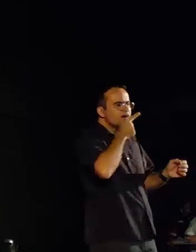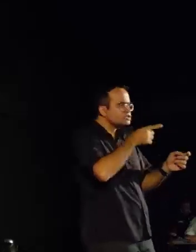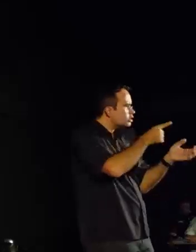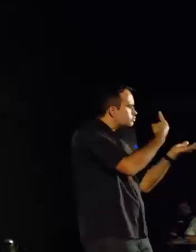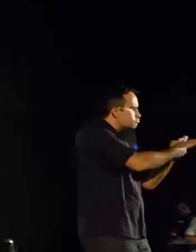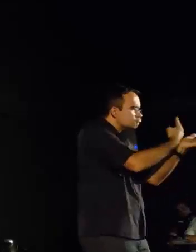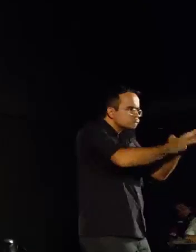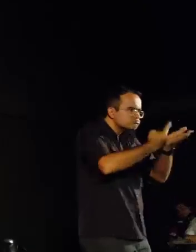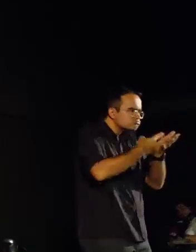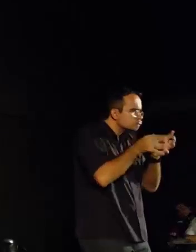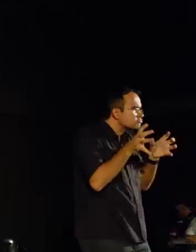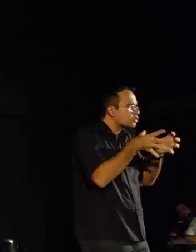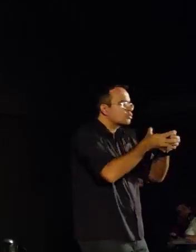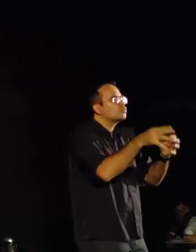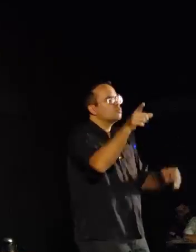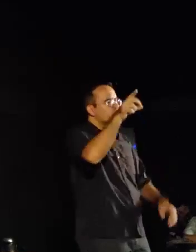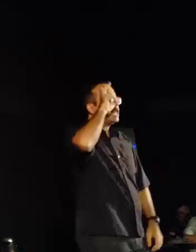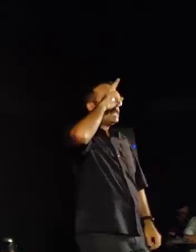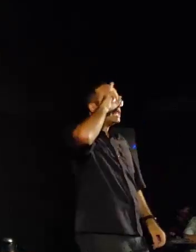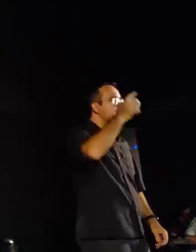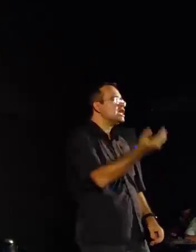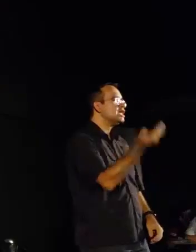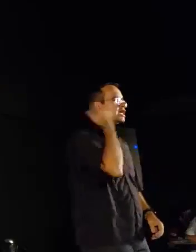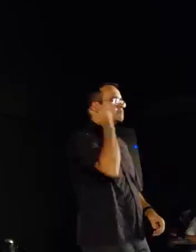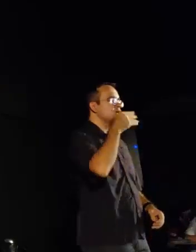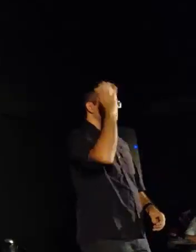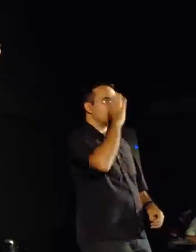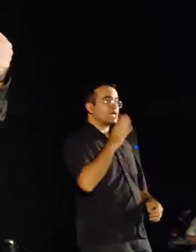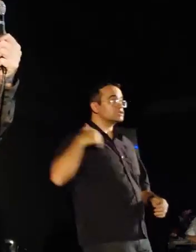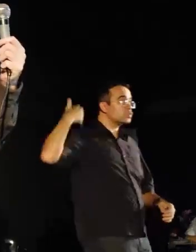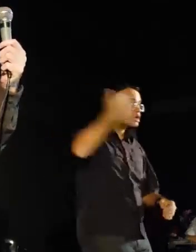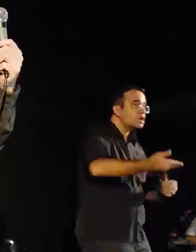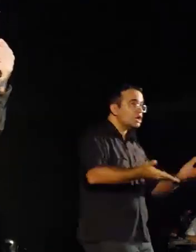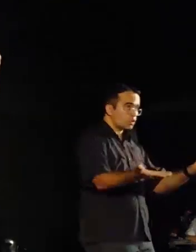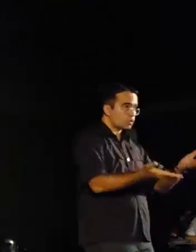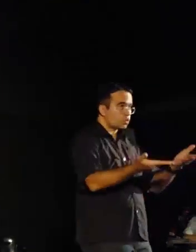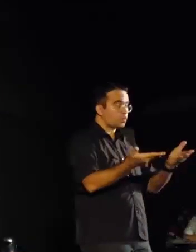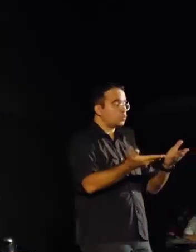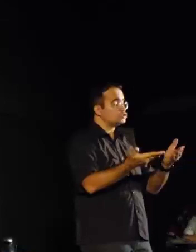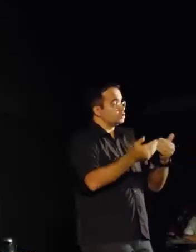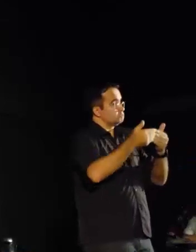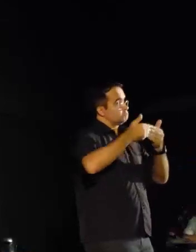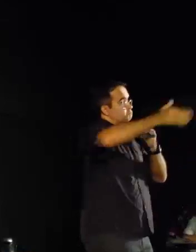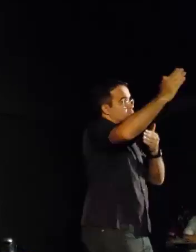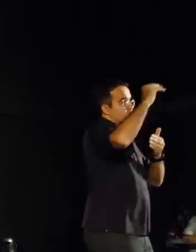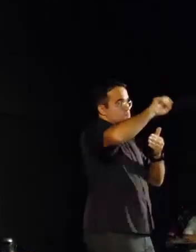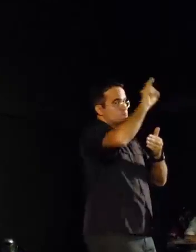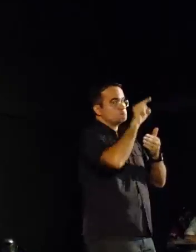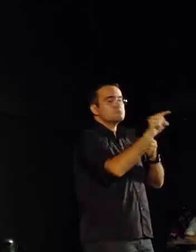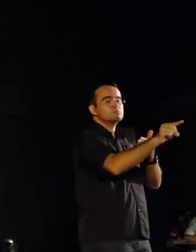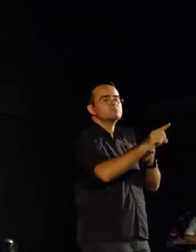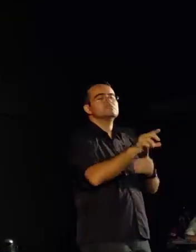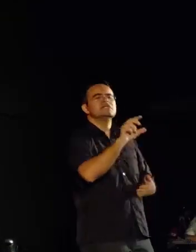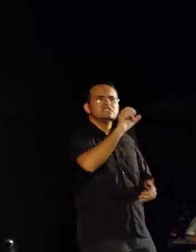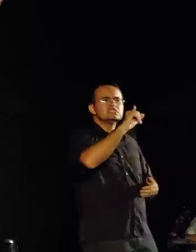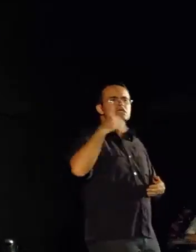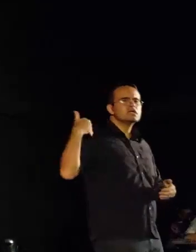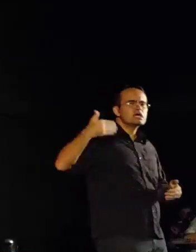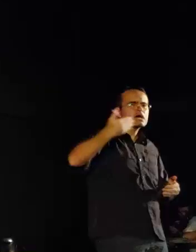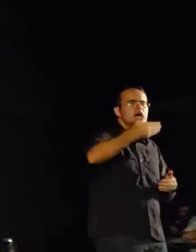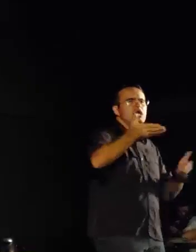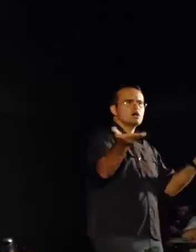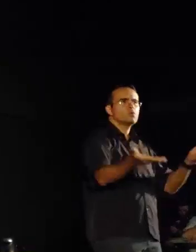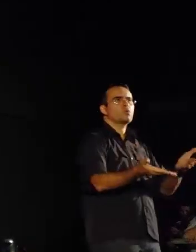Brasil. Por exemplo, vejam que coisa, bem, até hoje, vamos ver o que vai acontecer daqui para frente. Mas até hoje, o Brasil